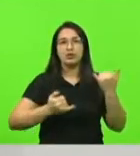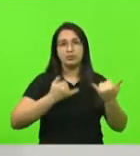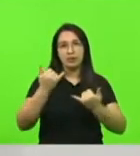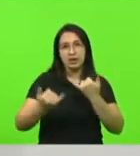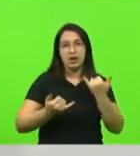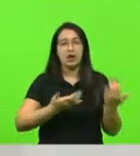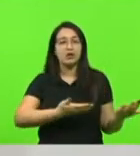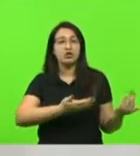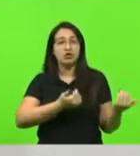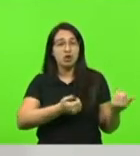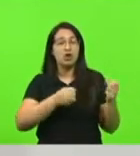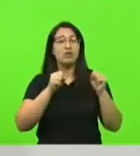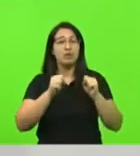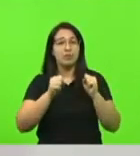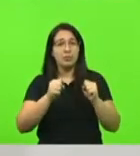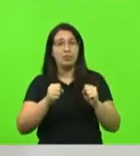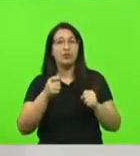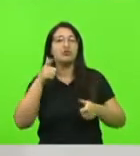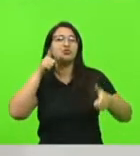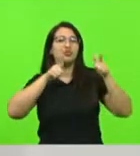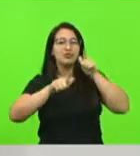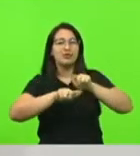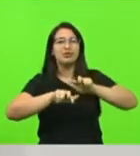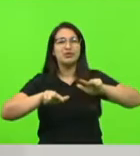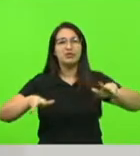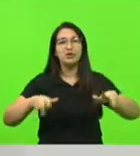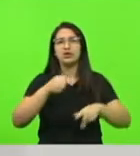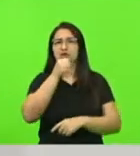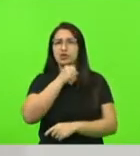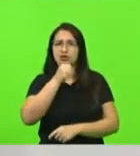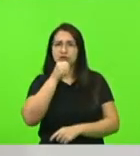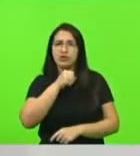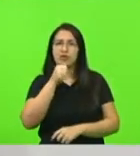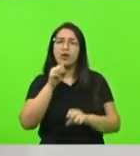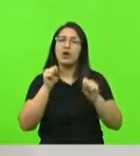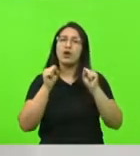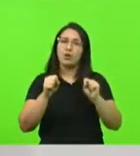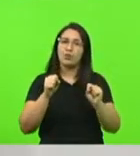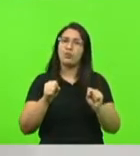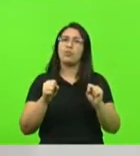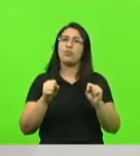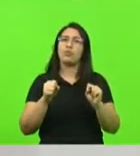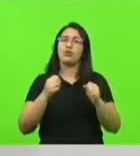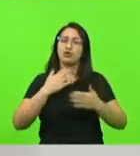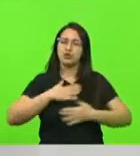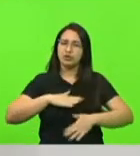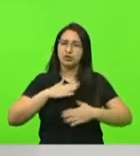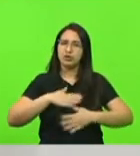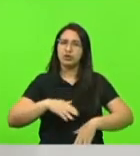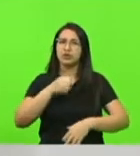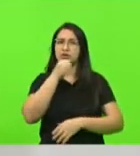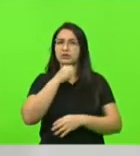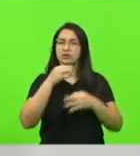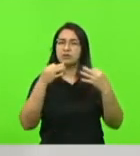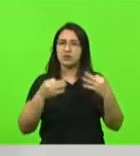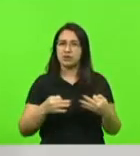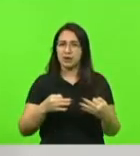possibilidades, nenhum idoso sem uma venerável velhice. Sigamos sonhando e construindo juntos. Muito